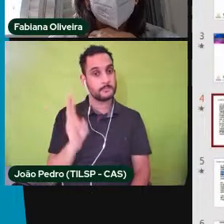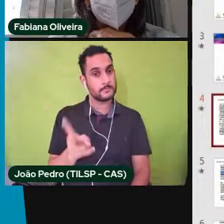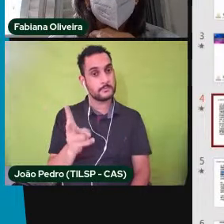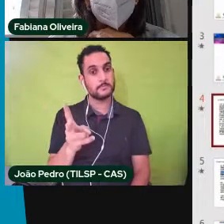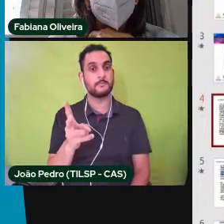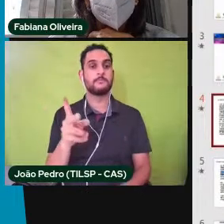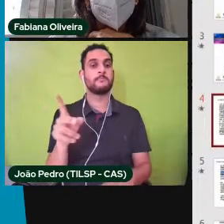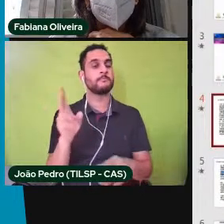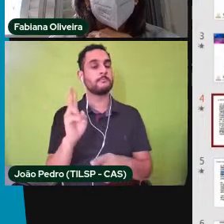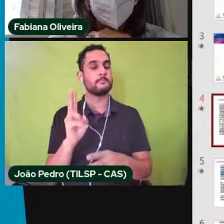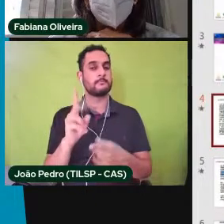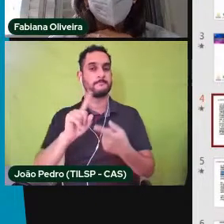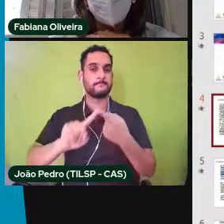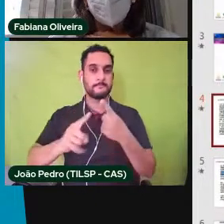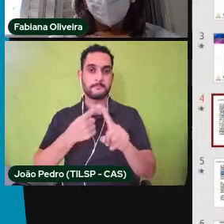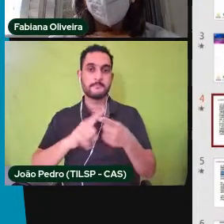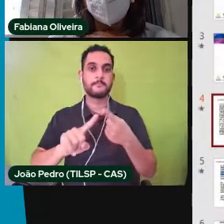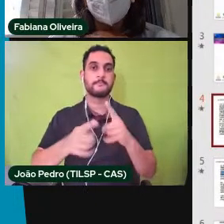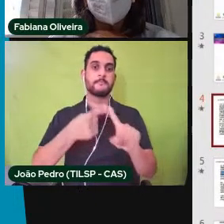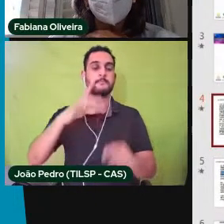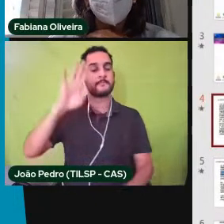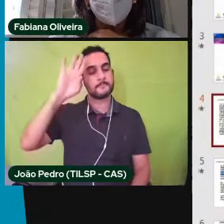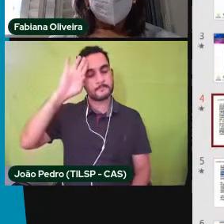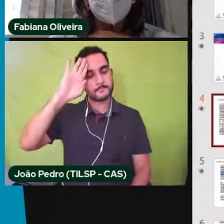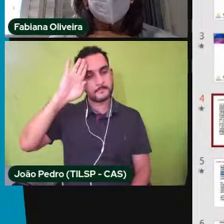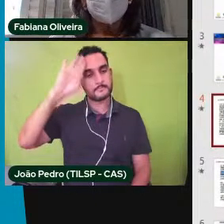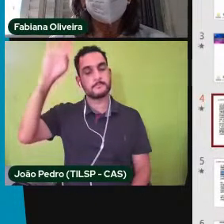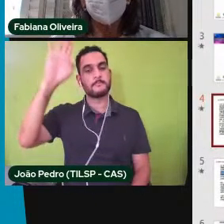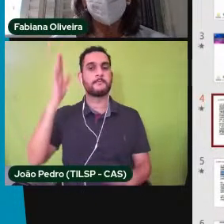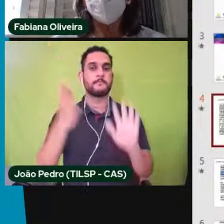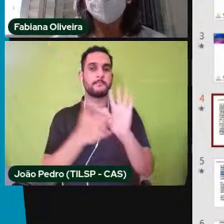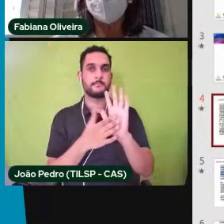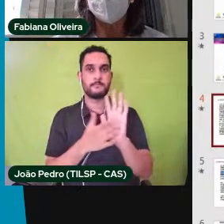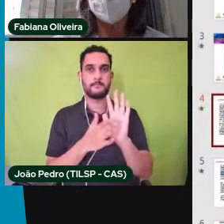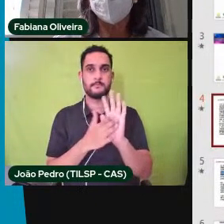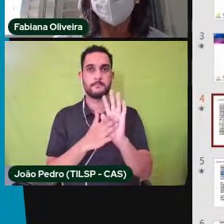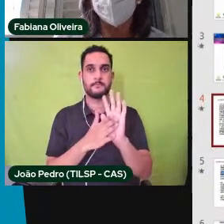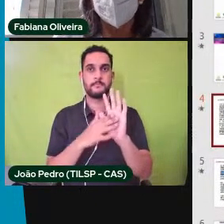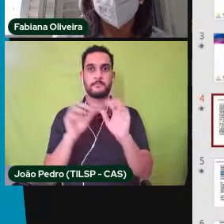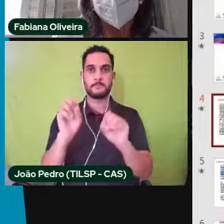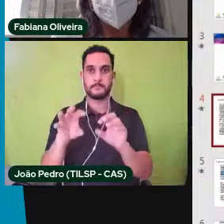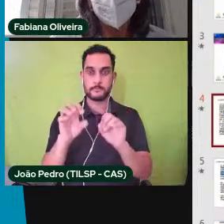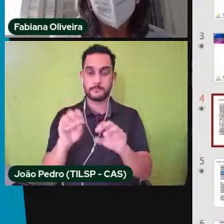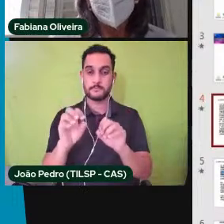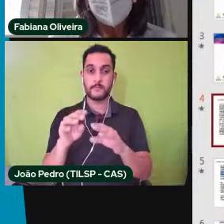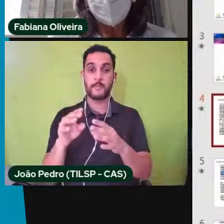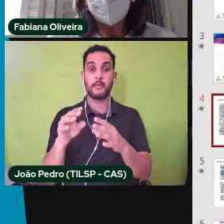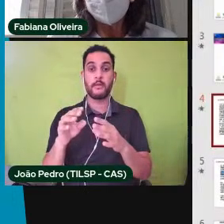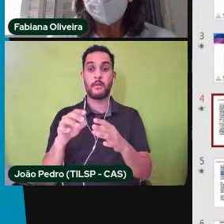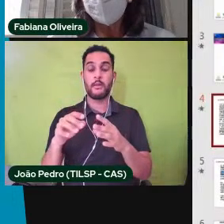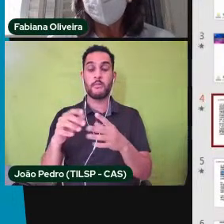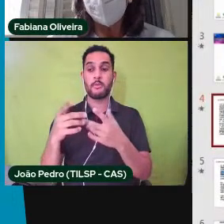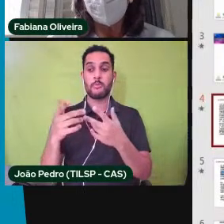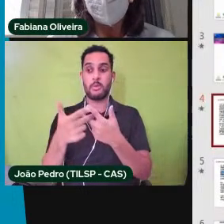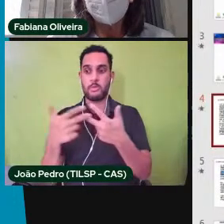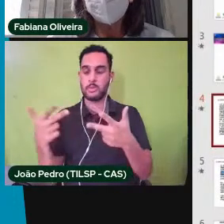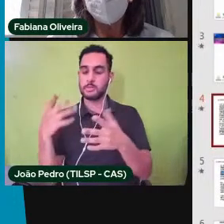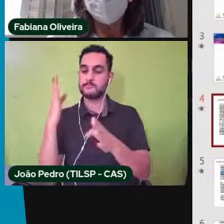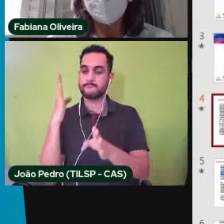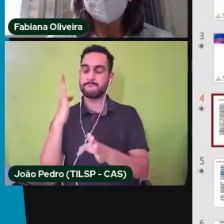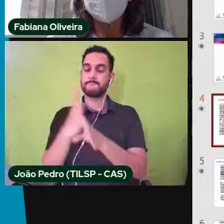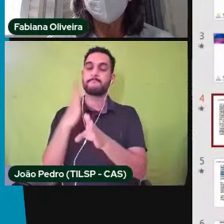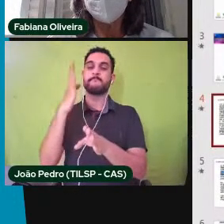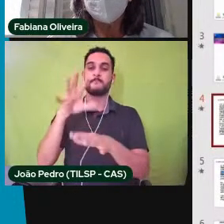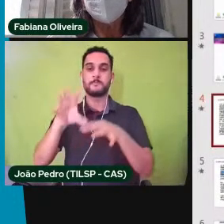de debate, principalmente com essa proposta da educação como um tesouro a descobrir. E essas